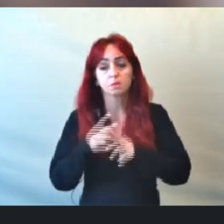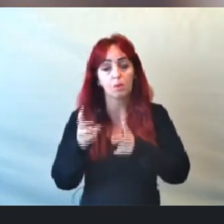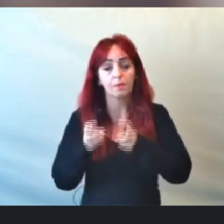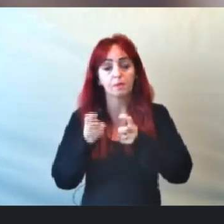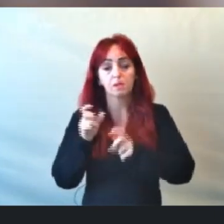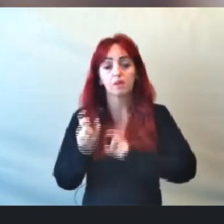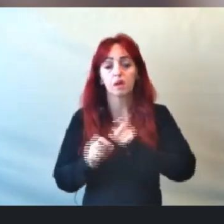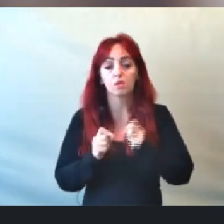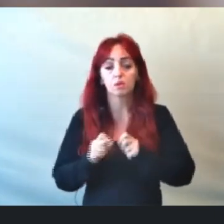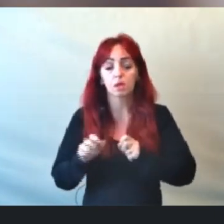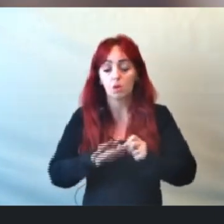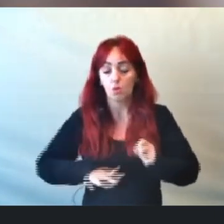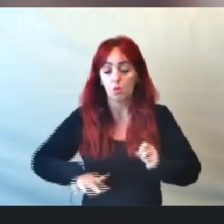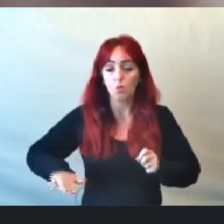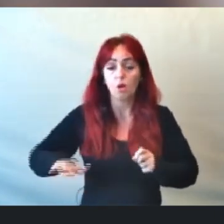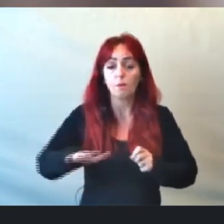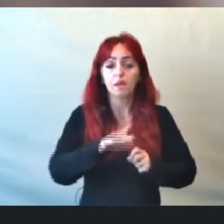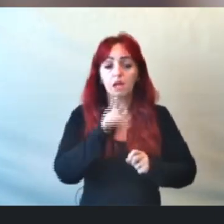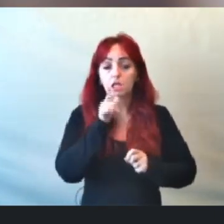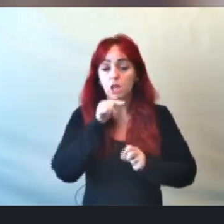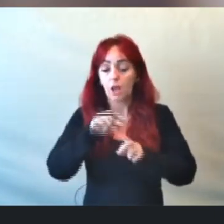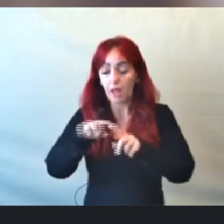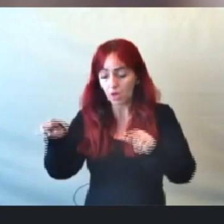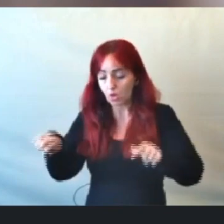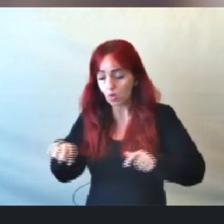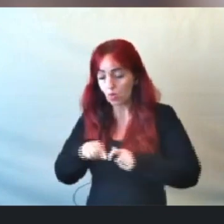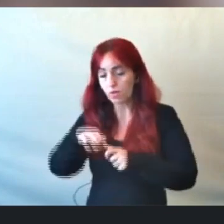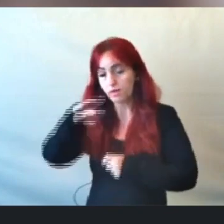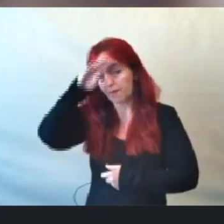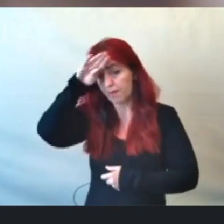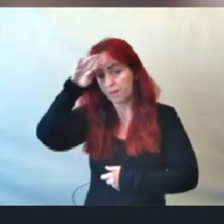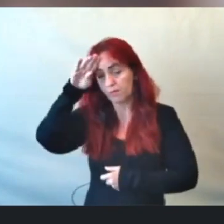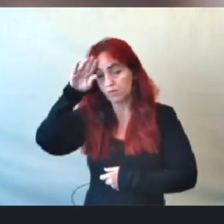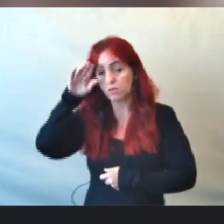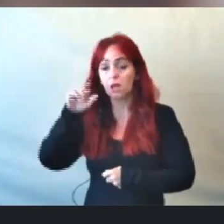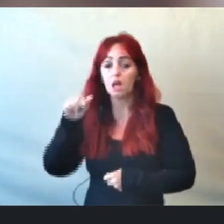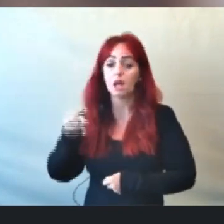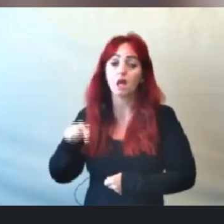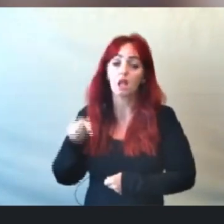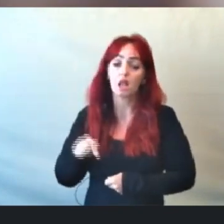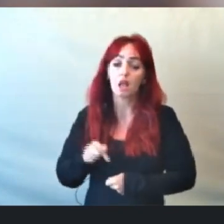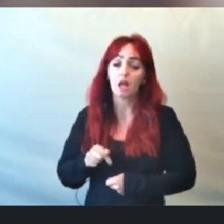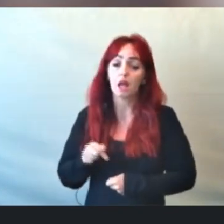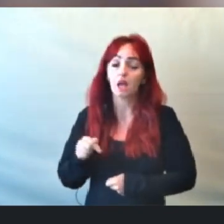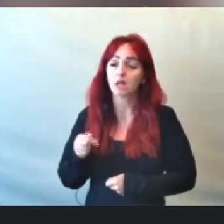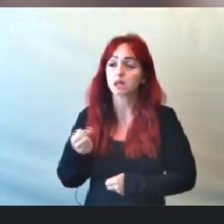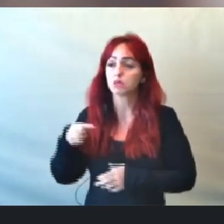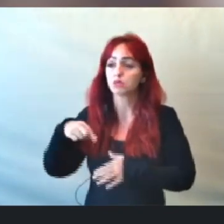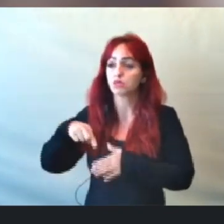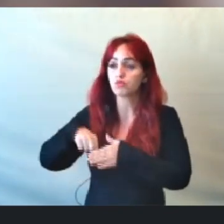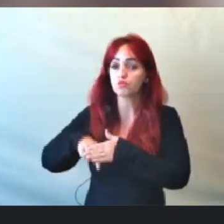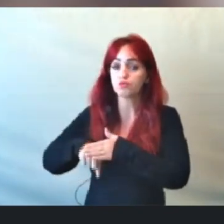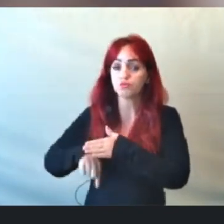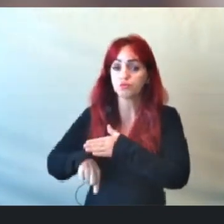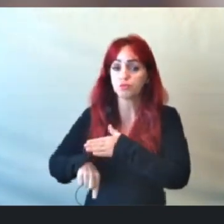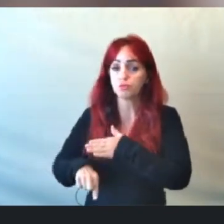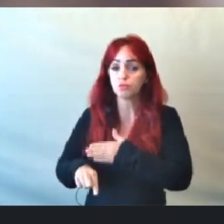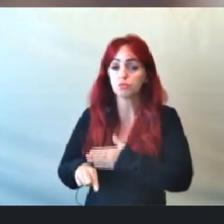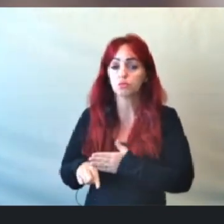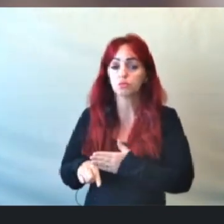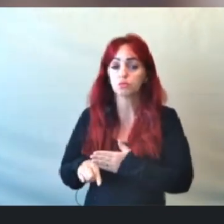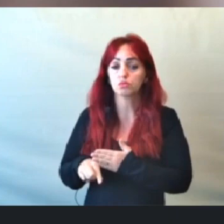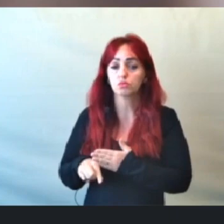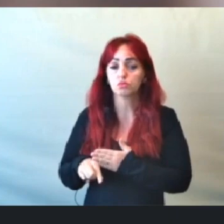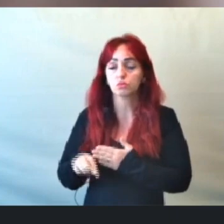da Pampulha, que é extremamente eutrófico, a gente fala que ele é hipereutrófico, é uma lagoa extremamente pequena,